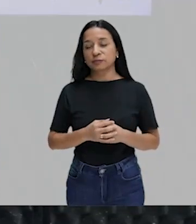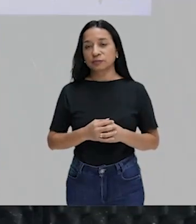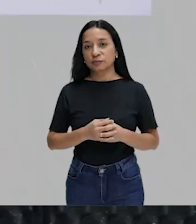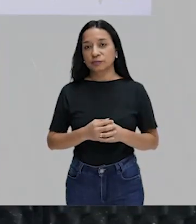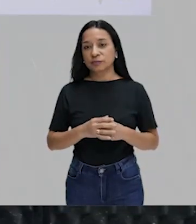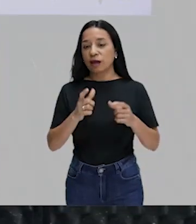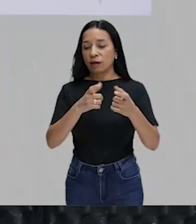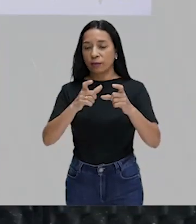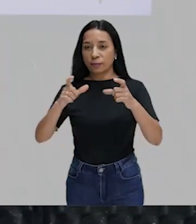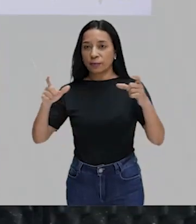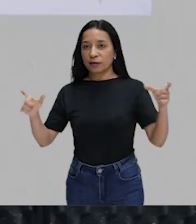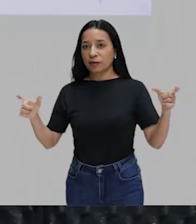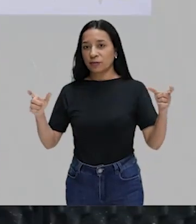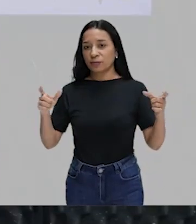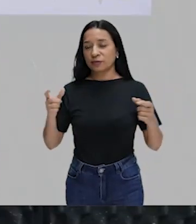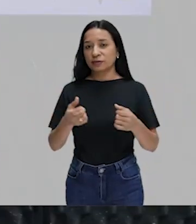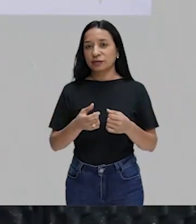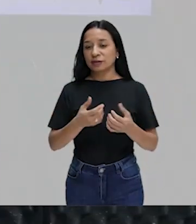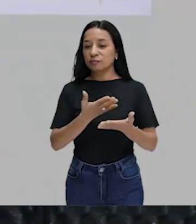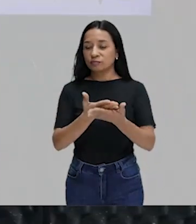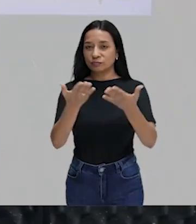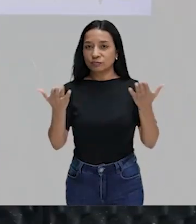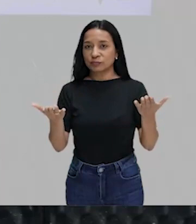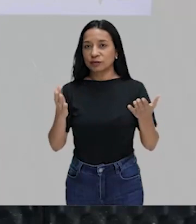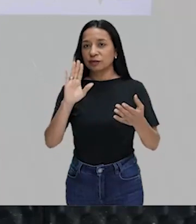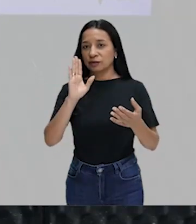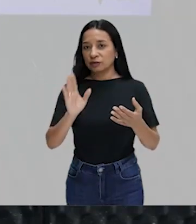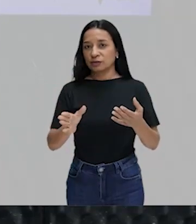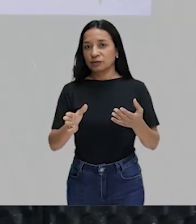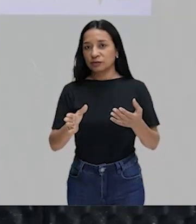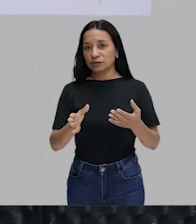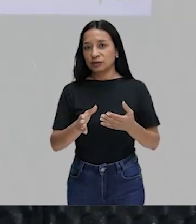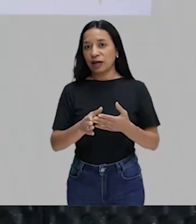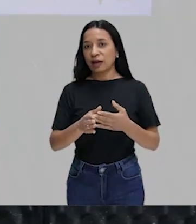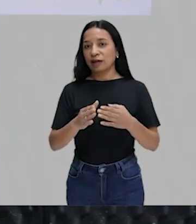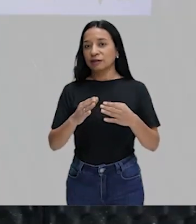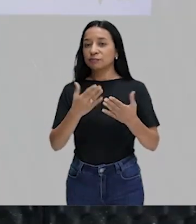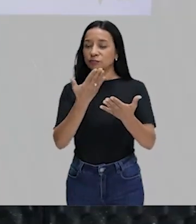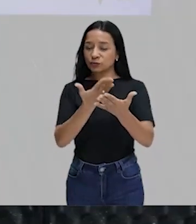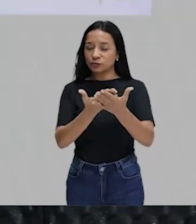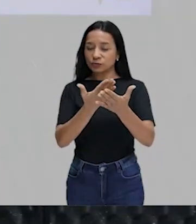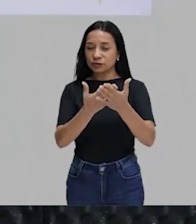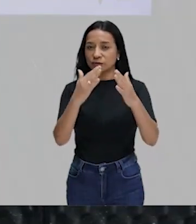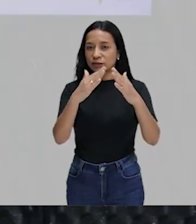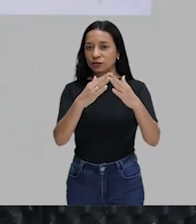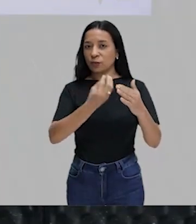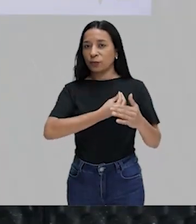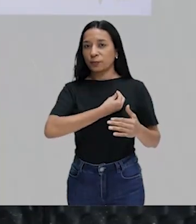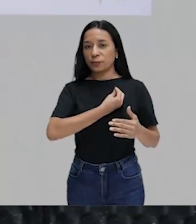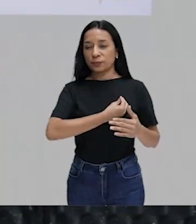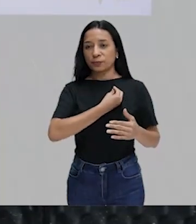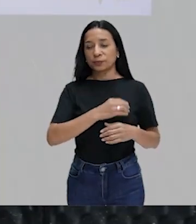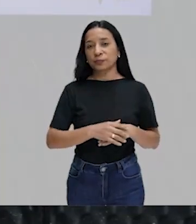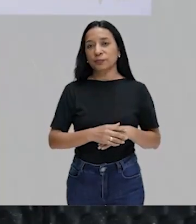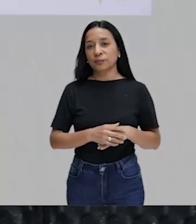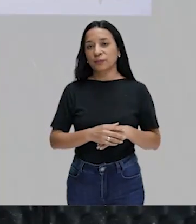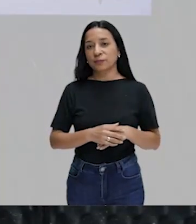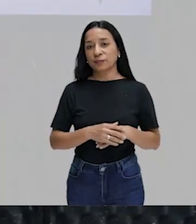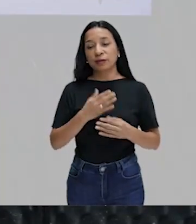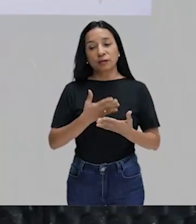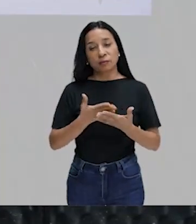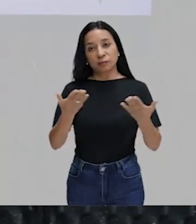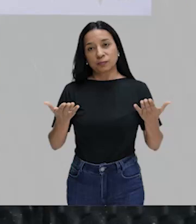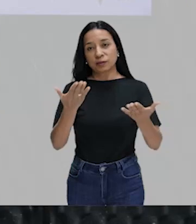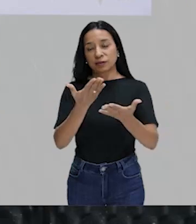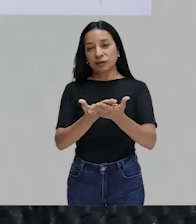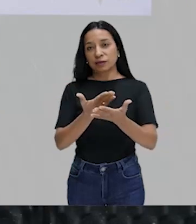a maioria de vocês já esteja na escola, certo? Então, esta é mais uma aula, como